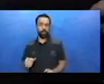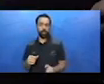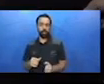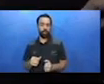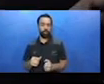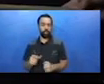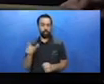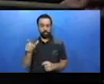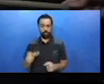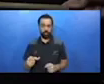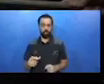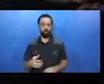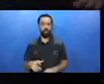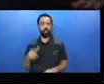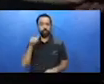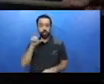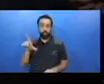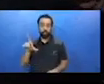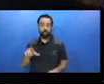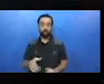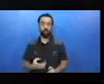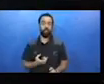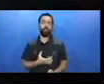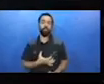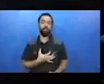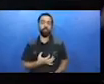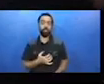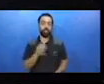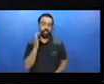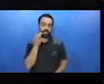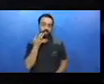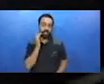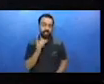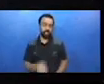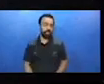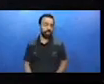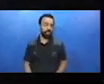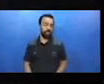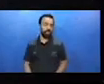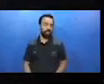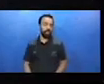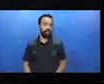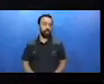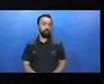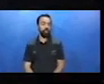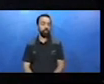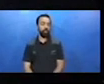Olimpíada. E ele também foi detentor de vários recordes mundiais, ele tem 6 títulos mundiais também.